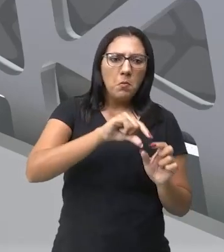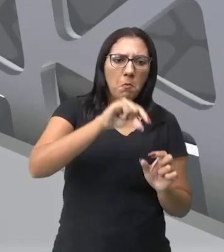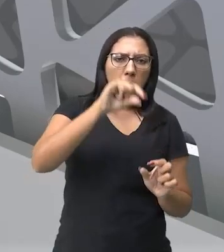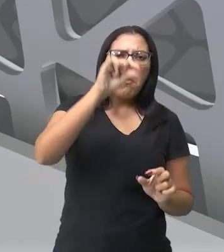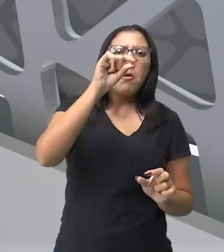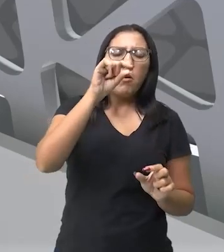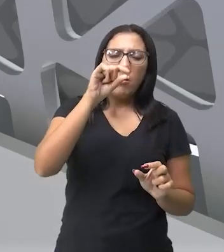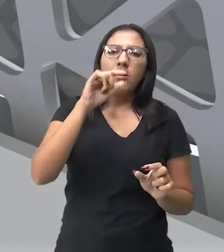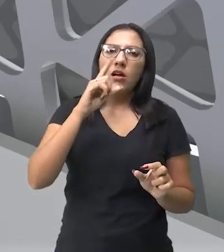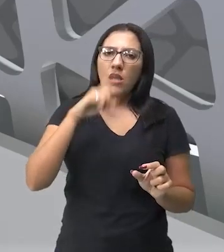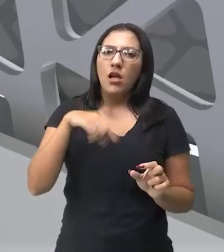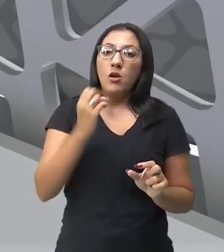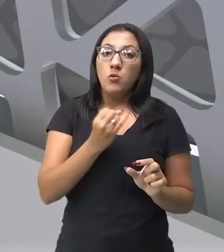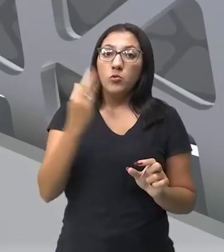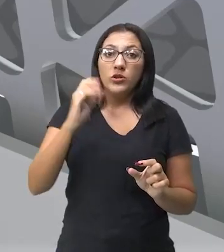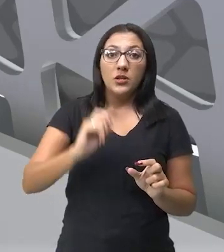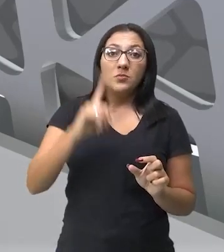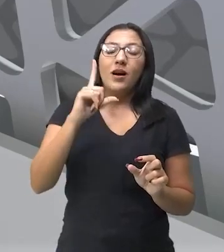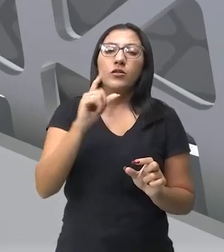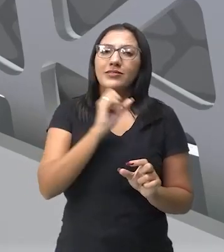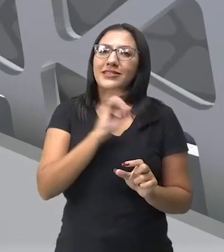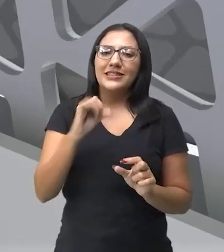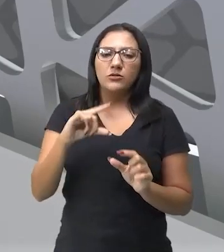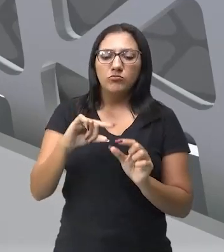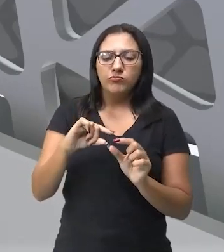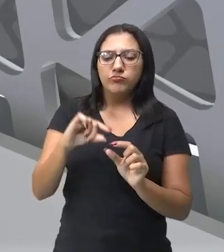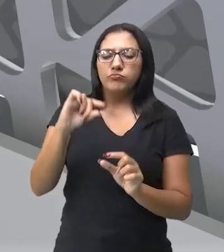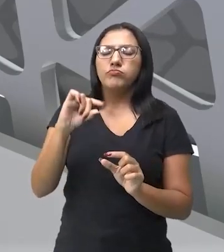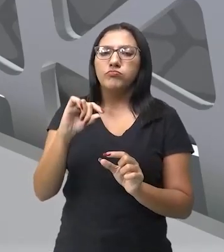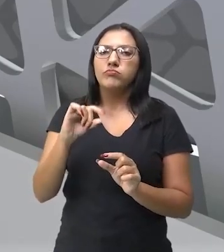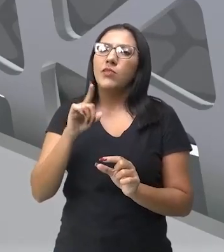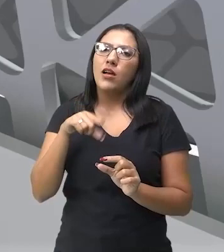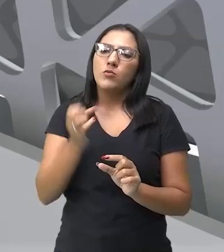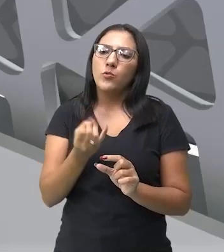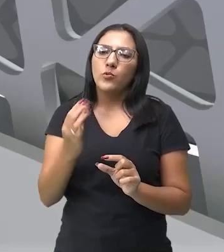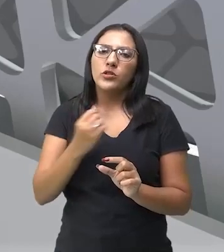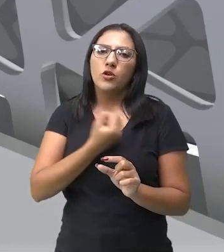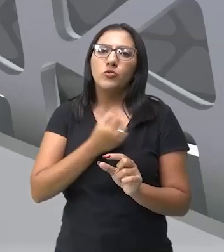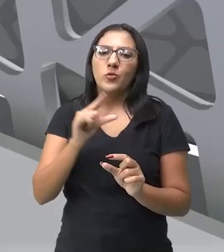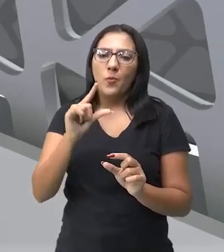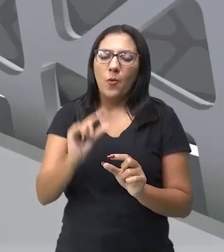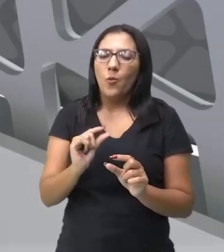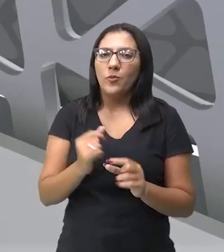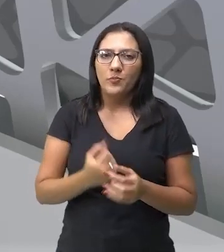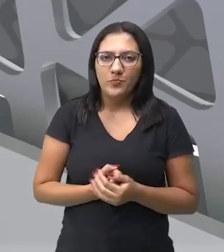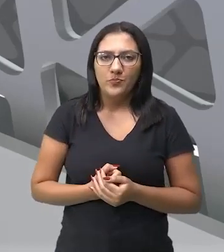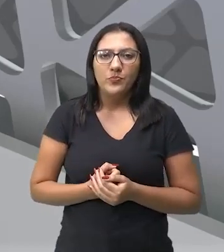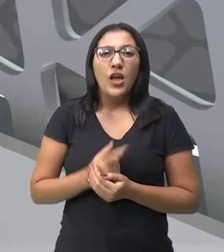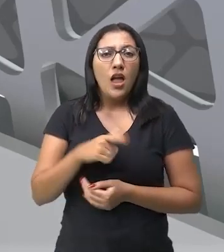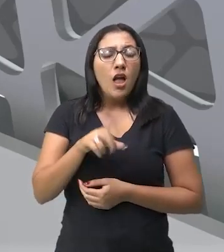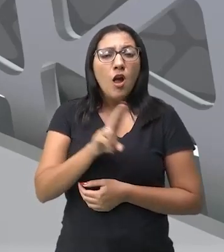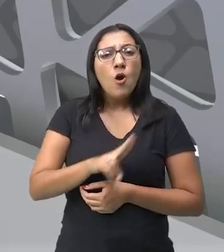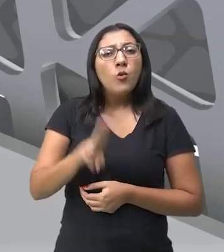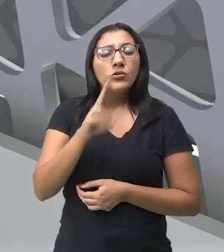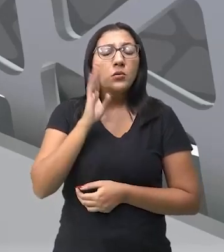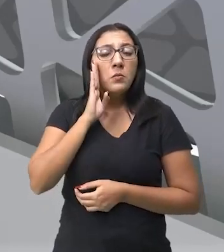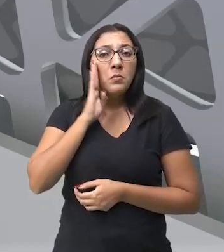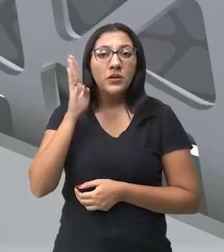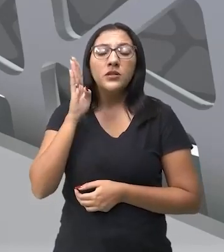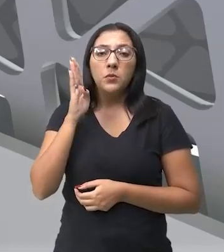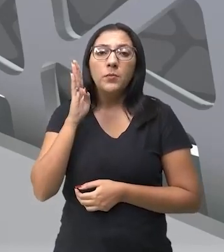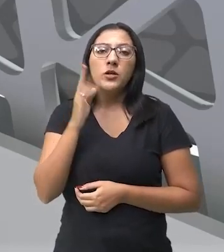barra, maior é o número, quanto menor a barra, menor é o número. E ele é muito utilizado justamente para apresentar